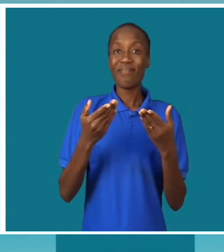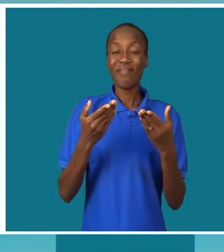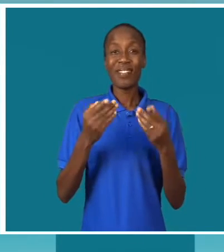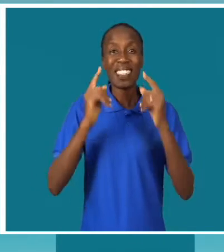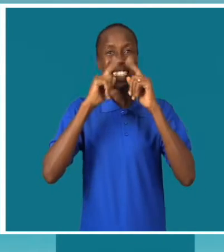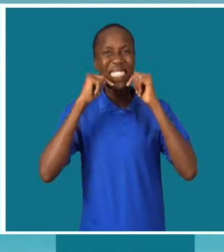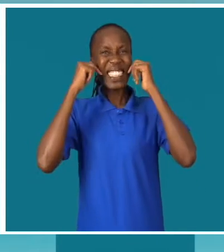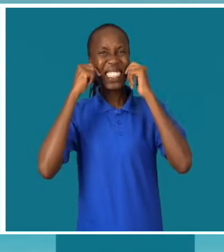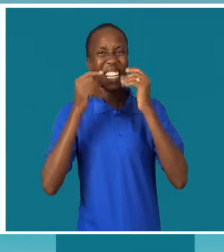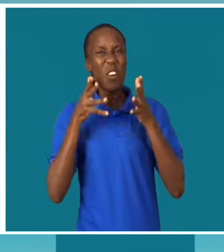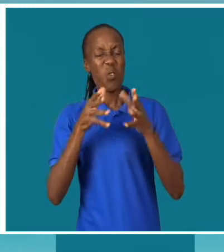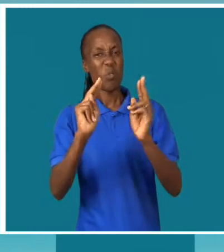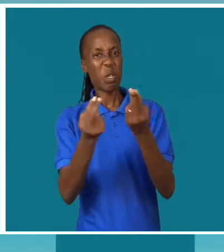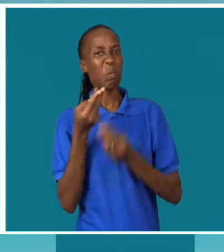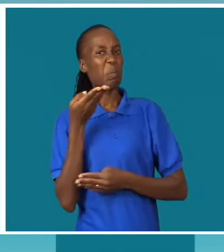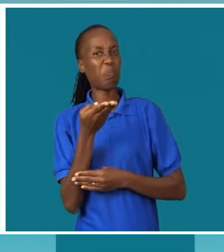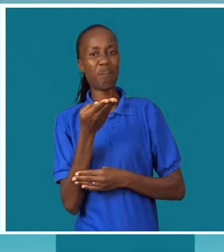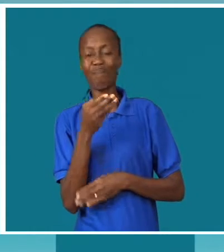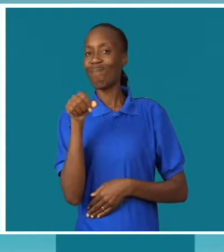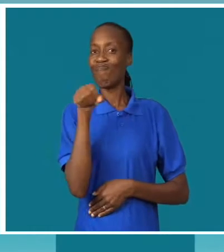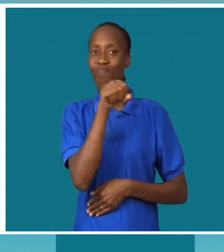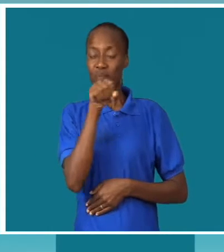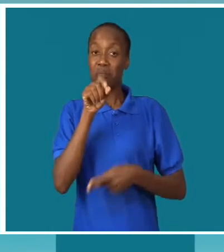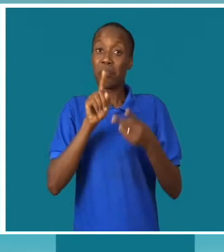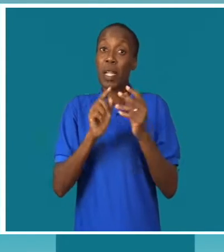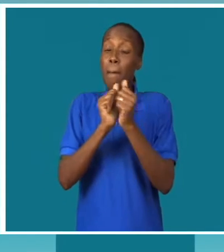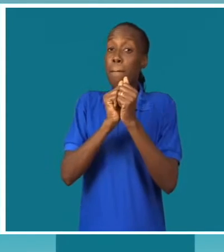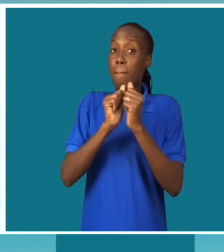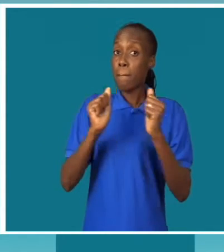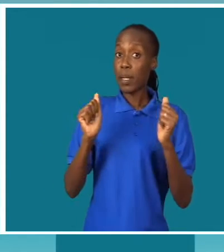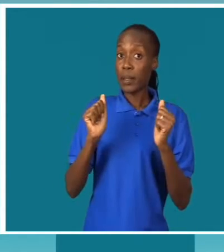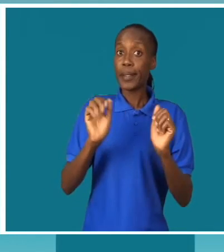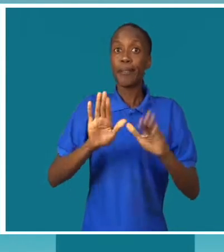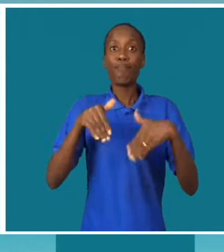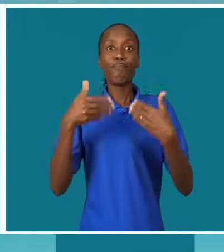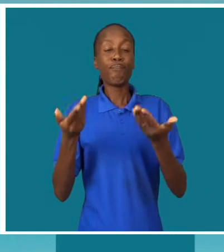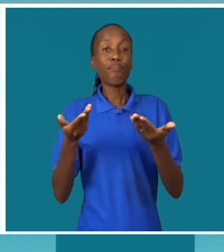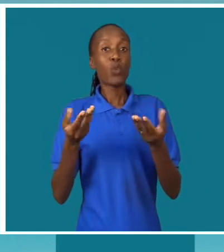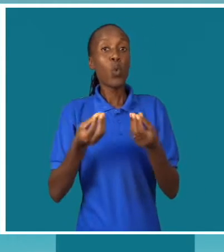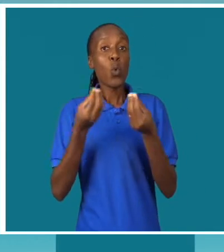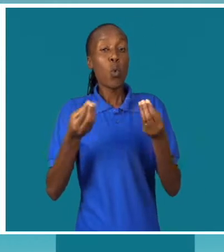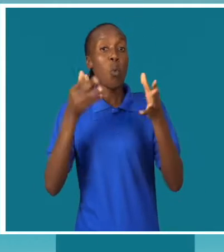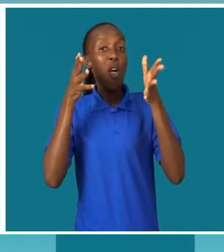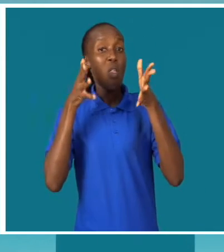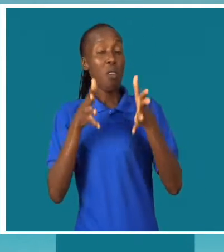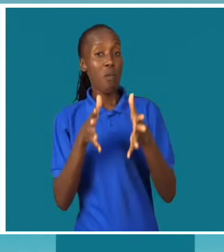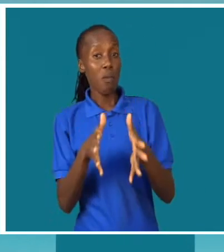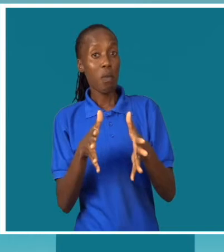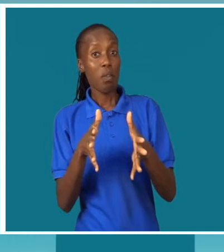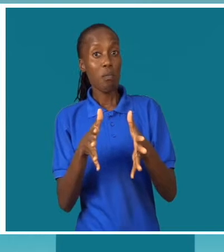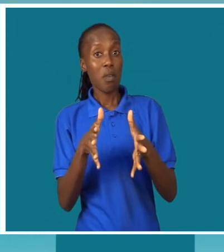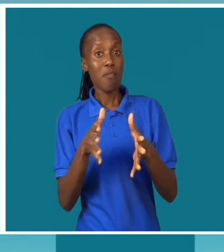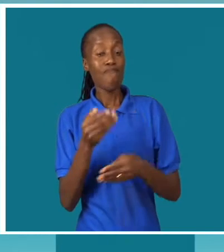aplaudir este novo figurino, mas consoante as condições